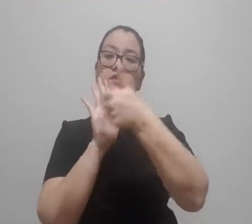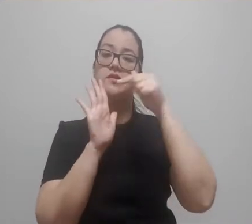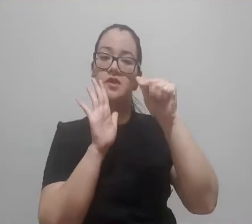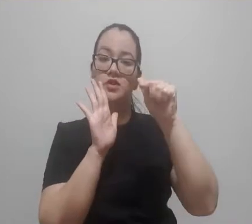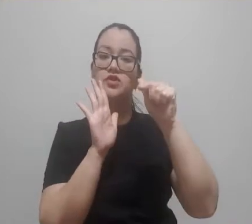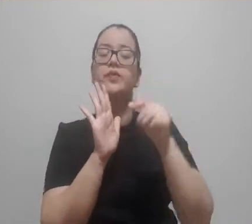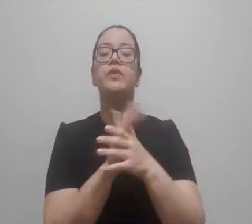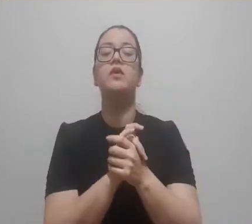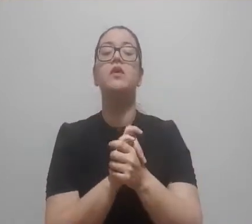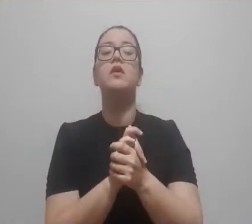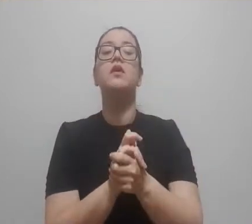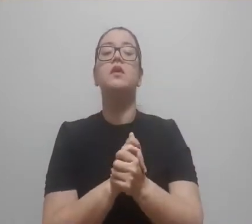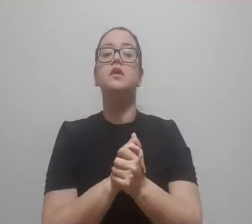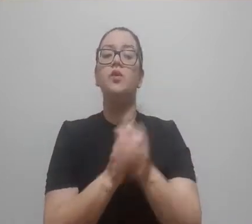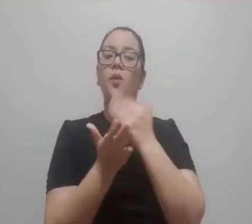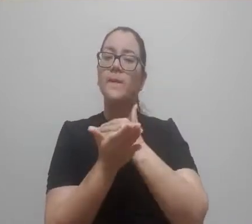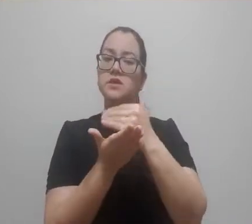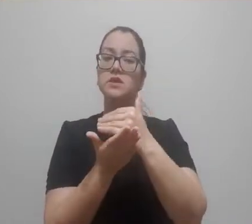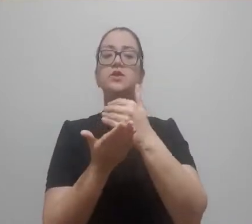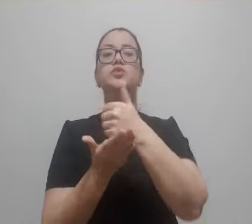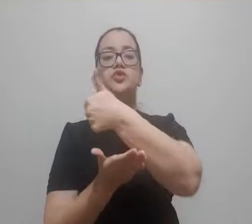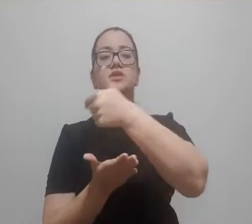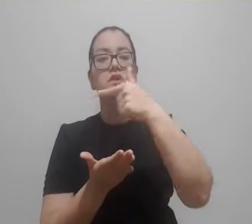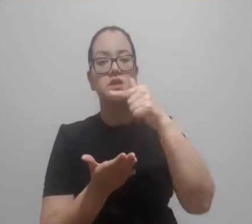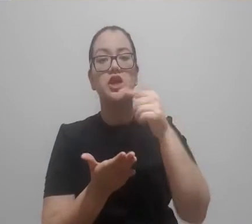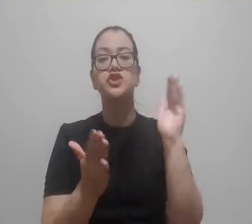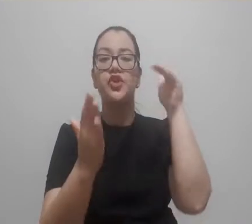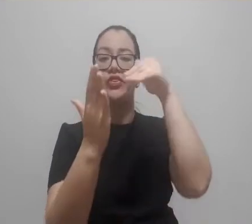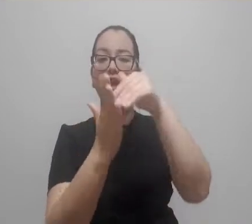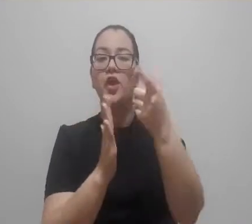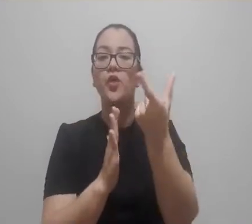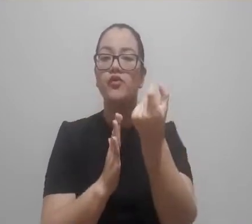do versículo 17 até o 20. Nós vamos seguir uma linha